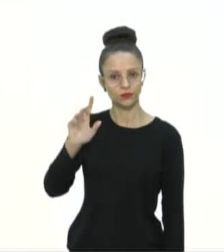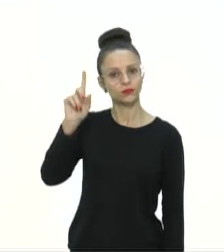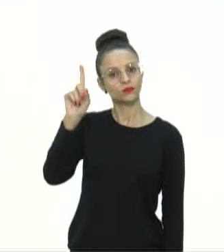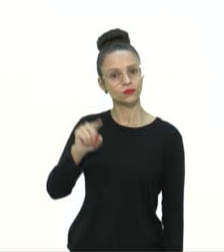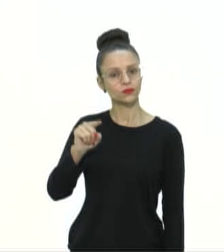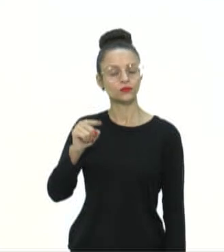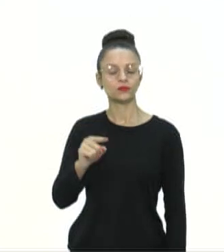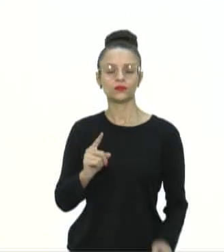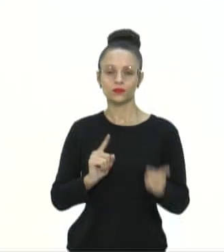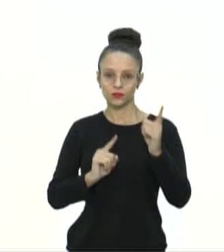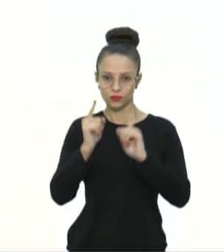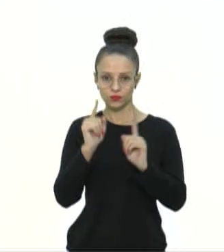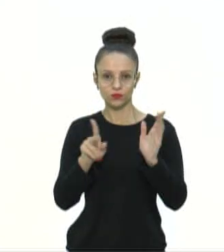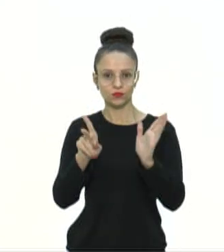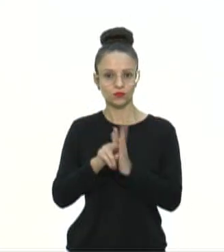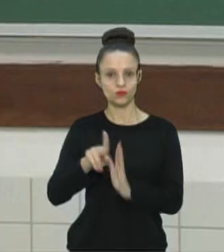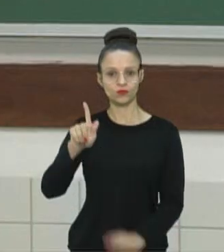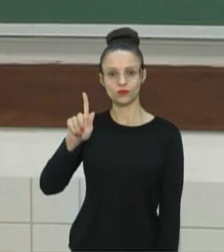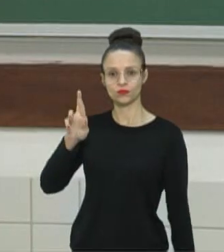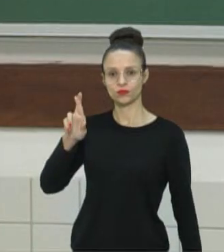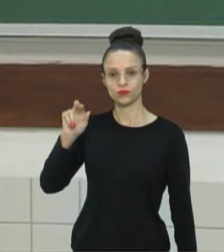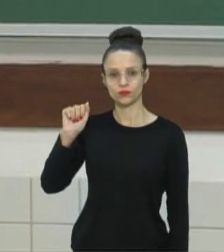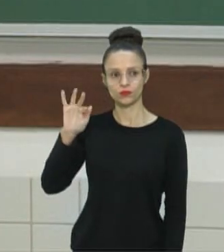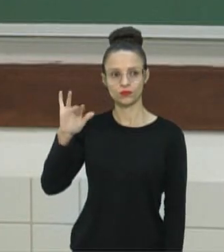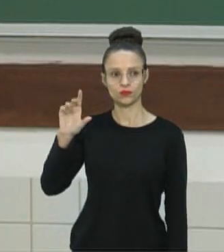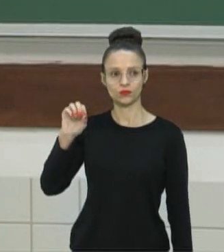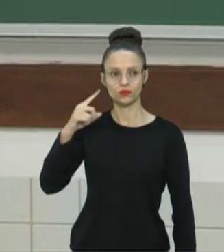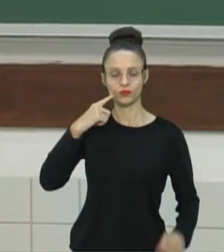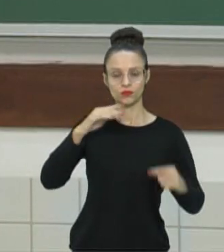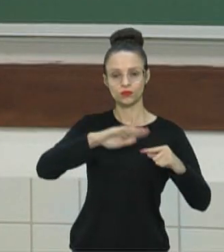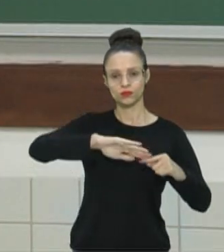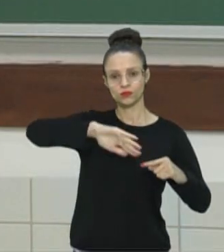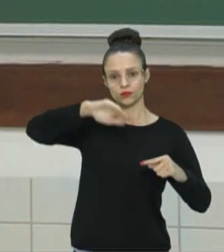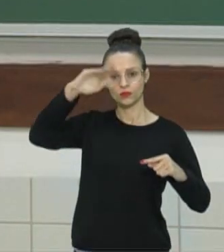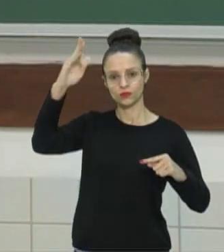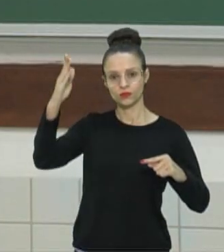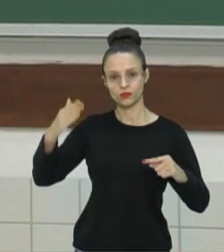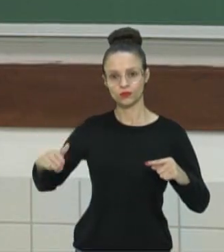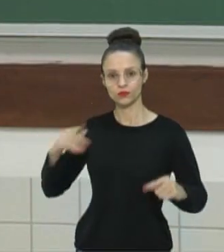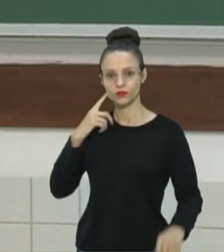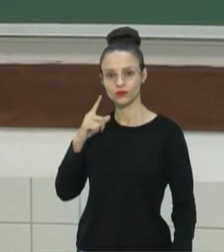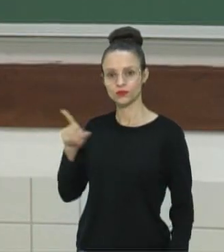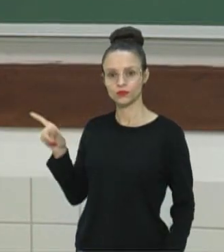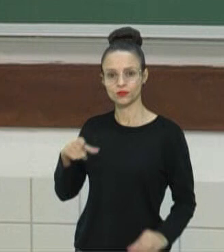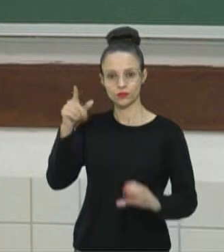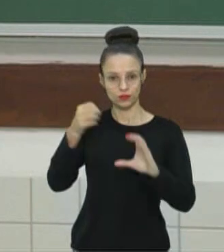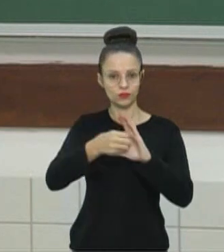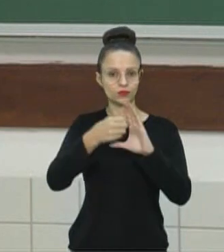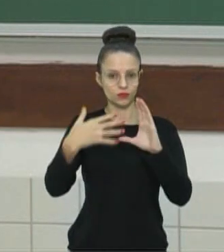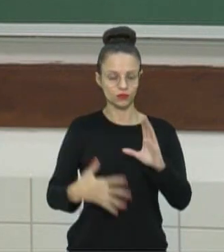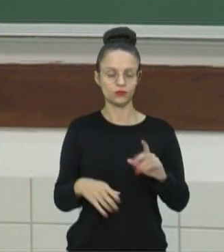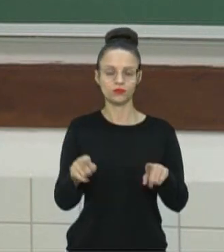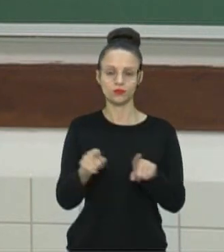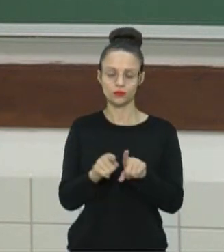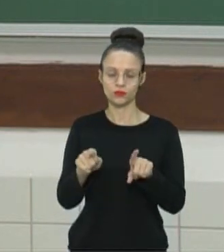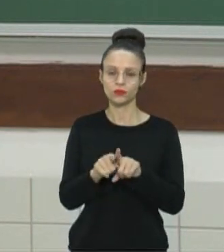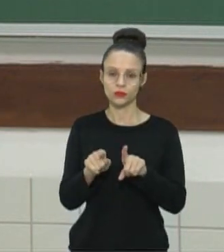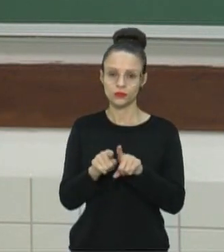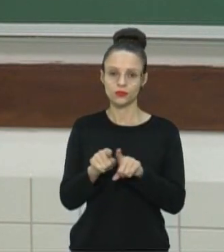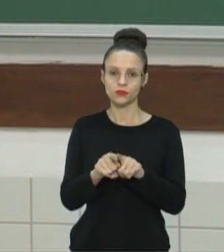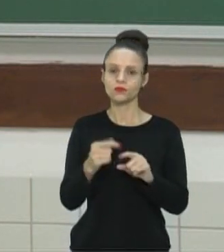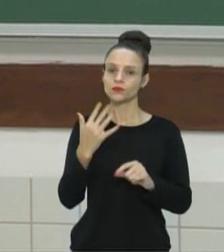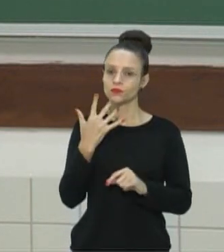estilo gráfico que é do Monte Fuji. E essa aqui é uma característica também com aplicação